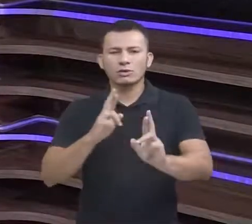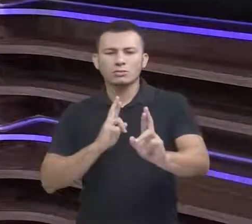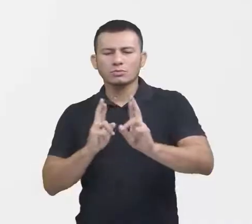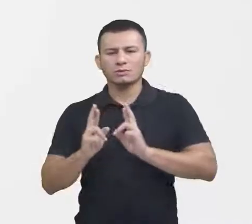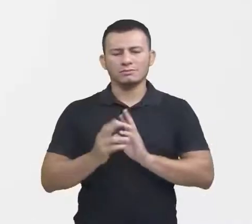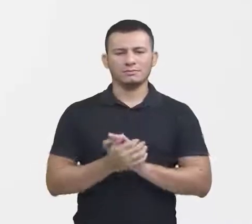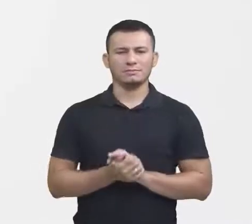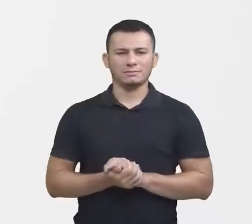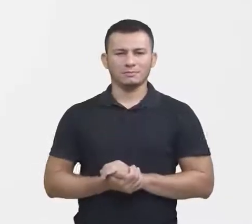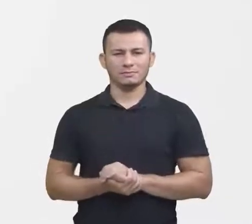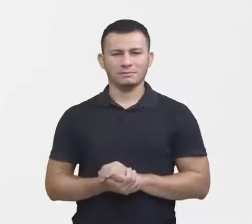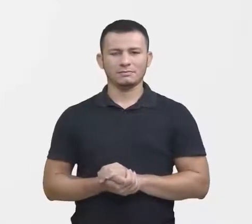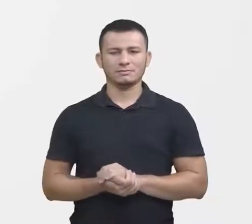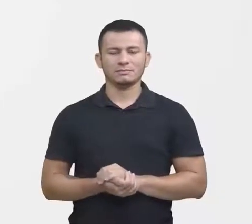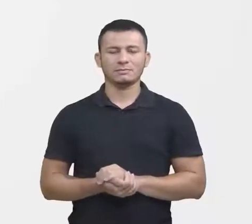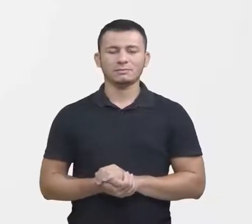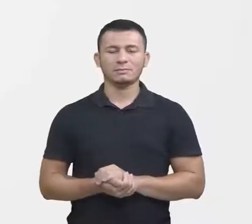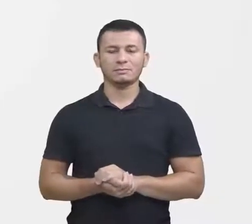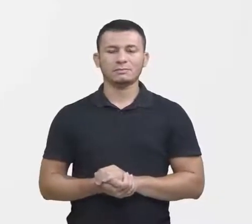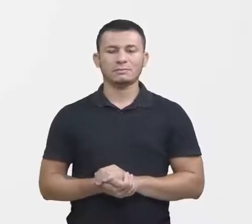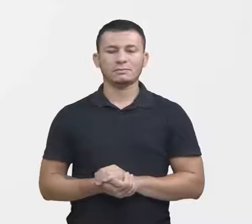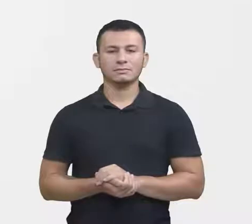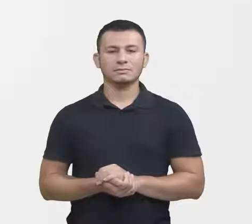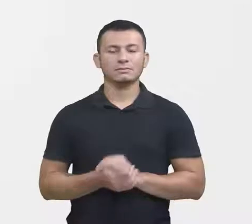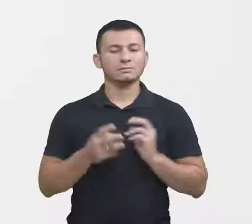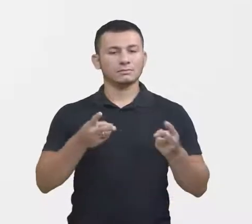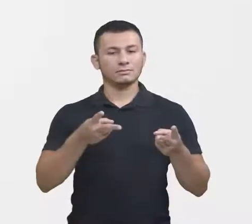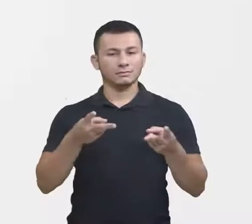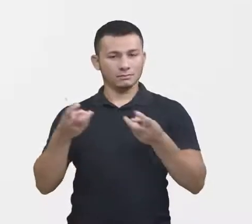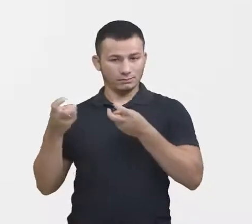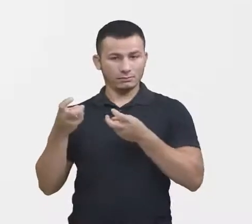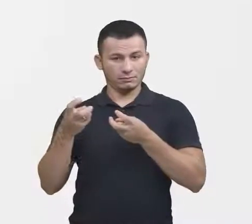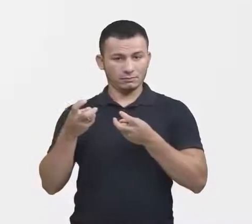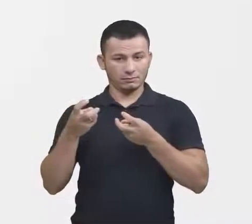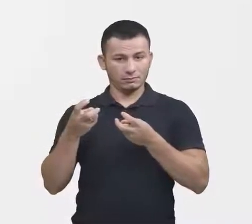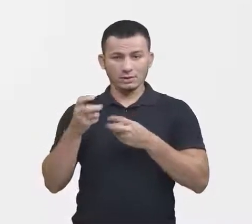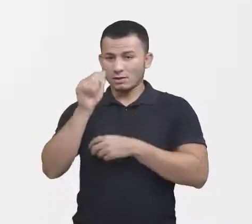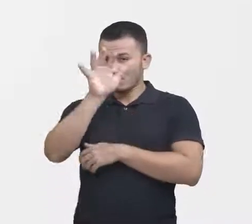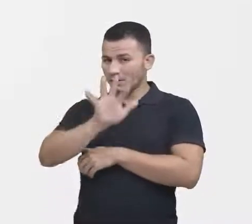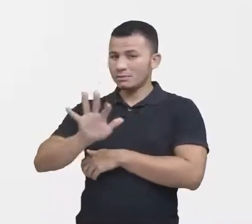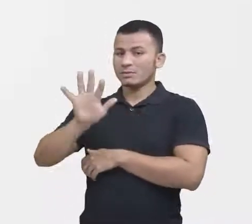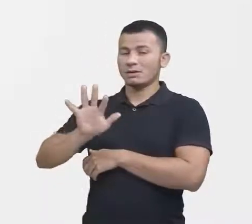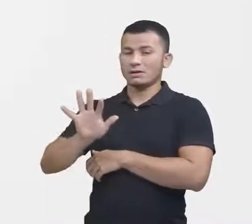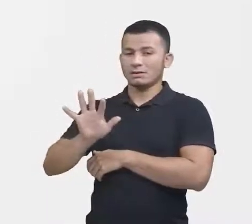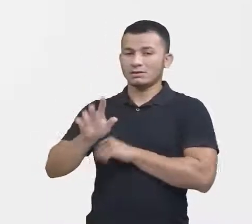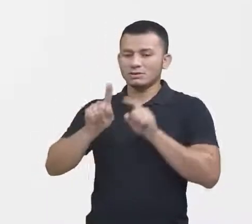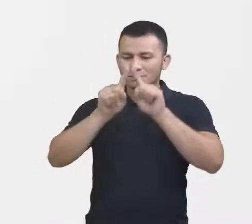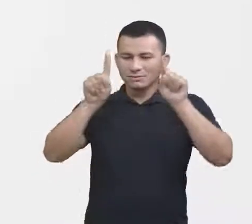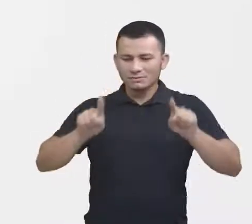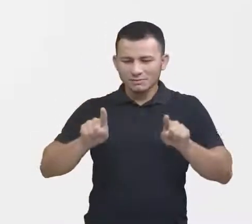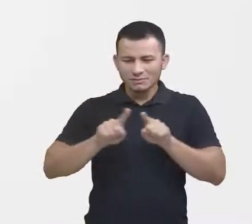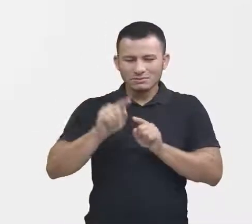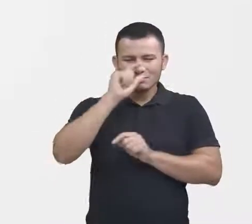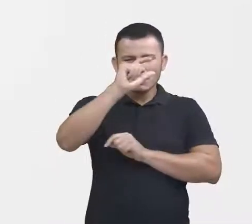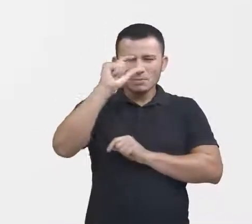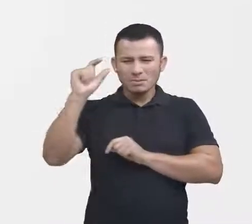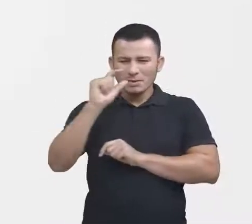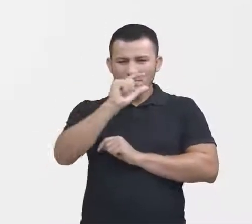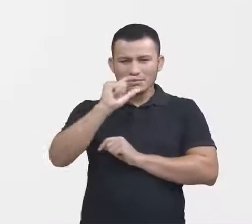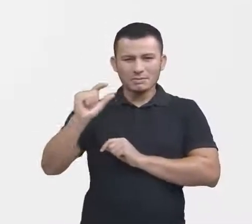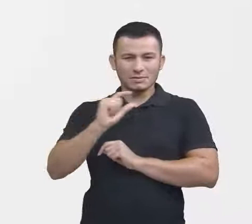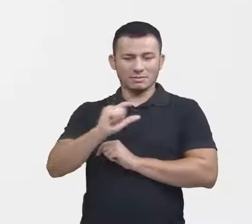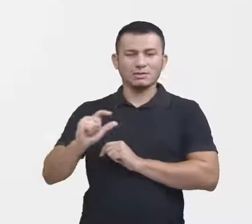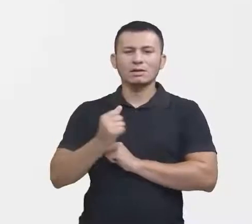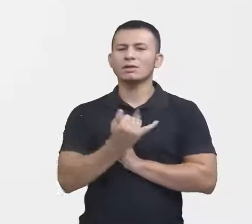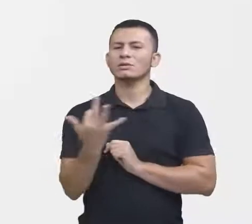Bora lá e observe as imagens Olha aí quantas figurinhas tem